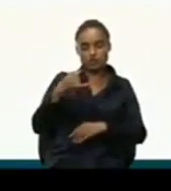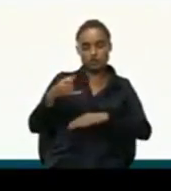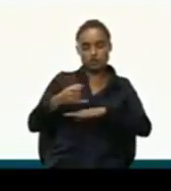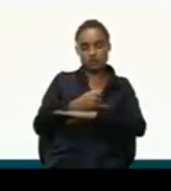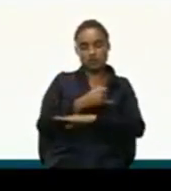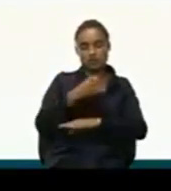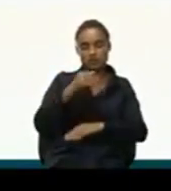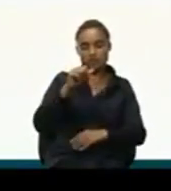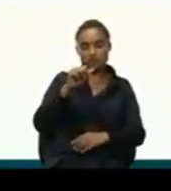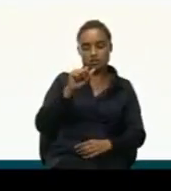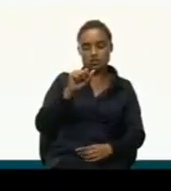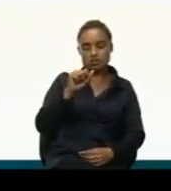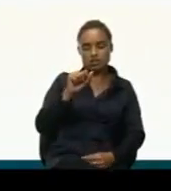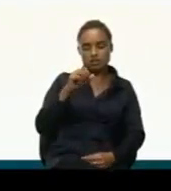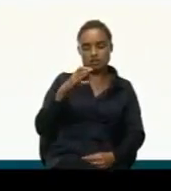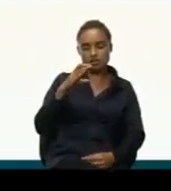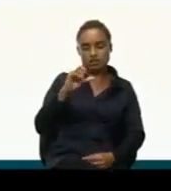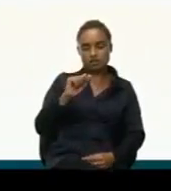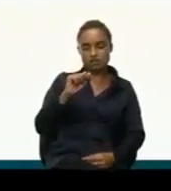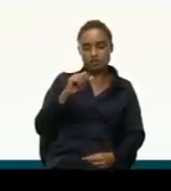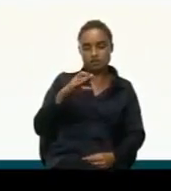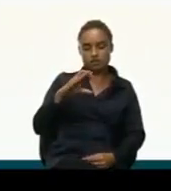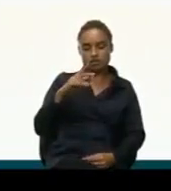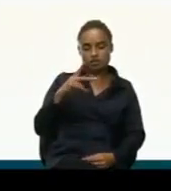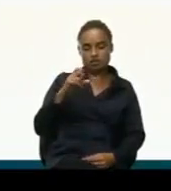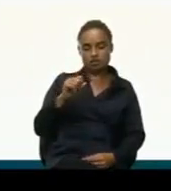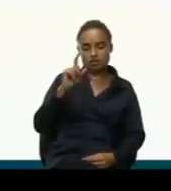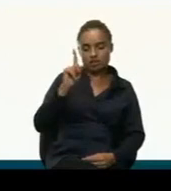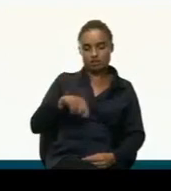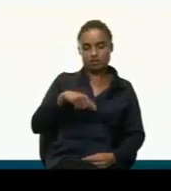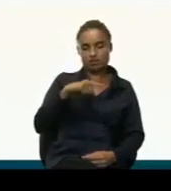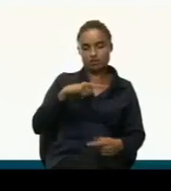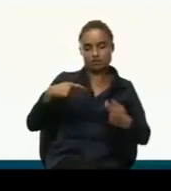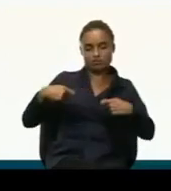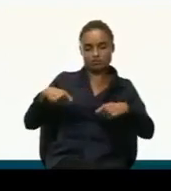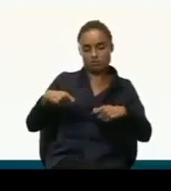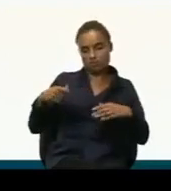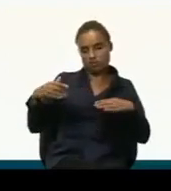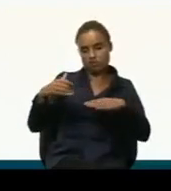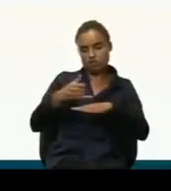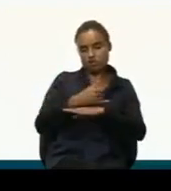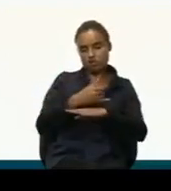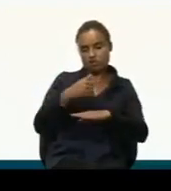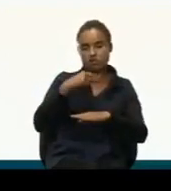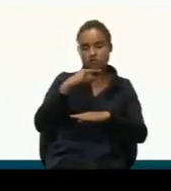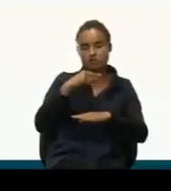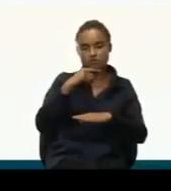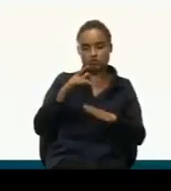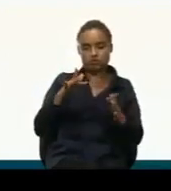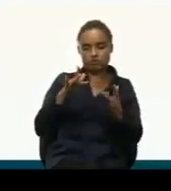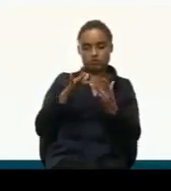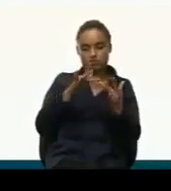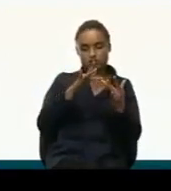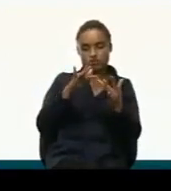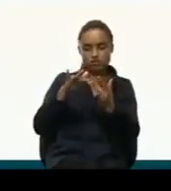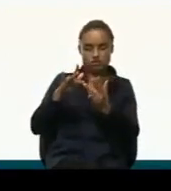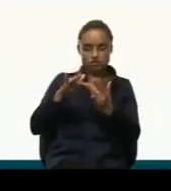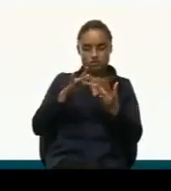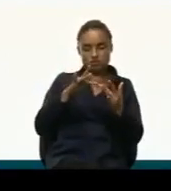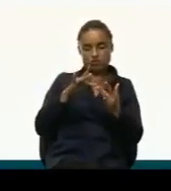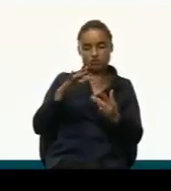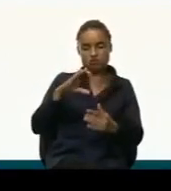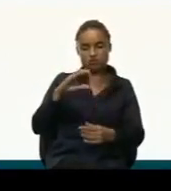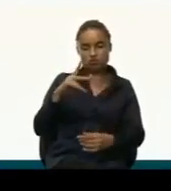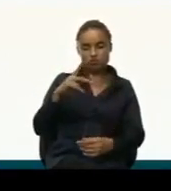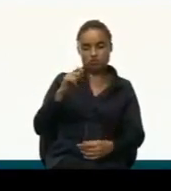alguns calços aqui para a gente poder deixar ele sem estar em contato com o chão, para não pegar umidade e